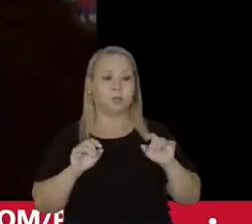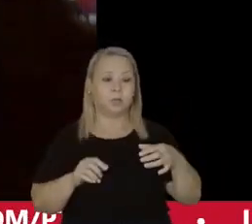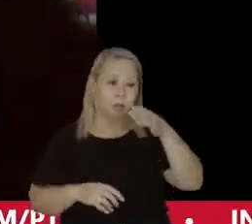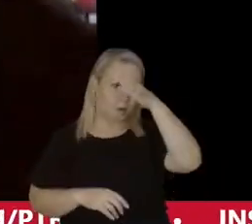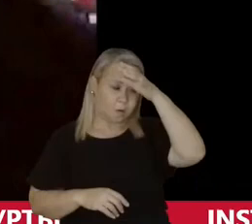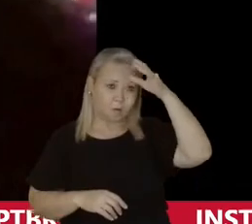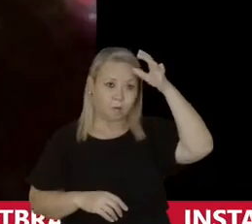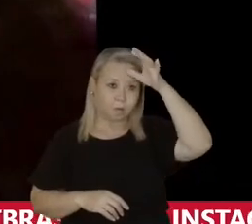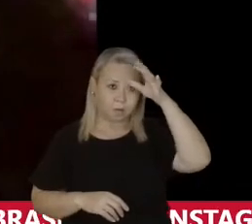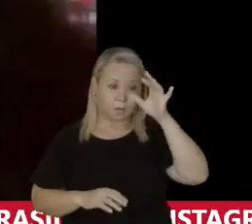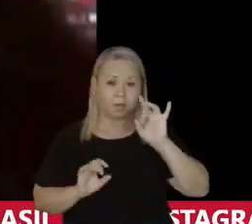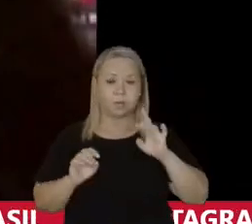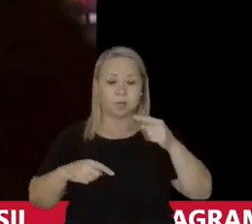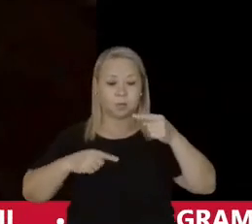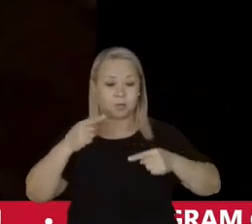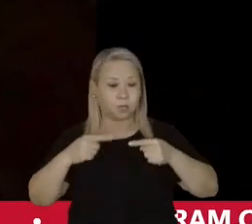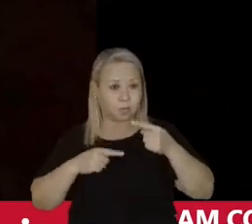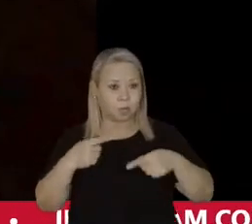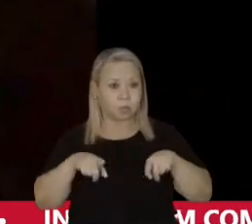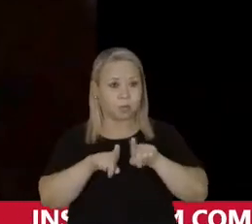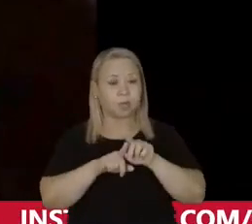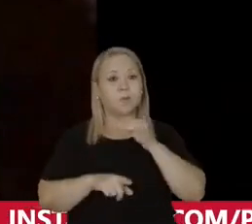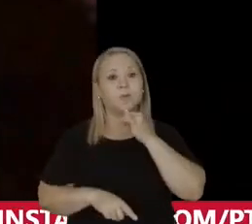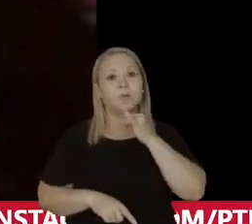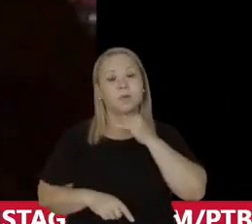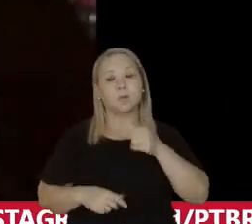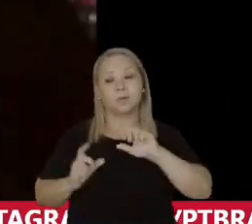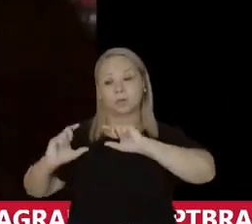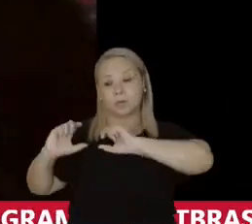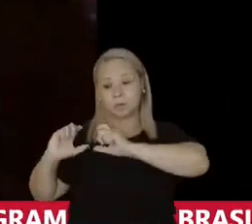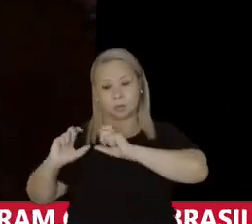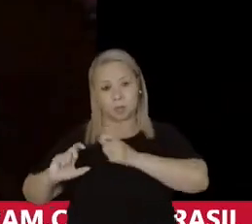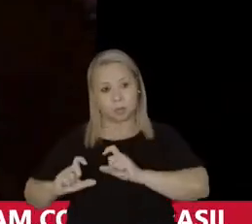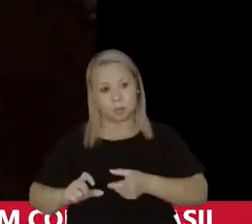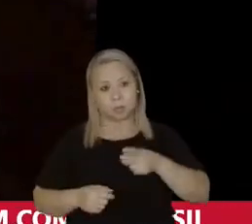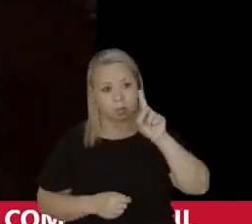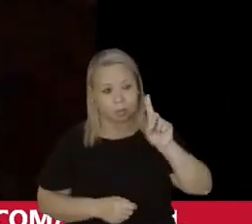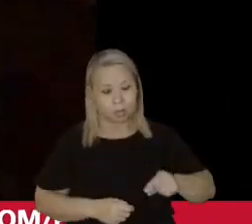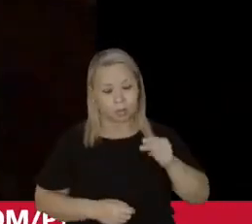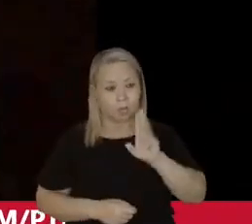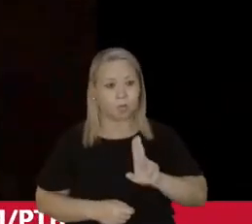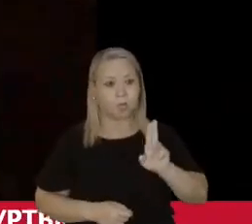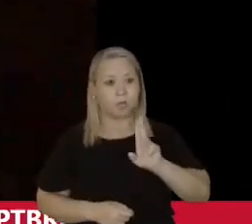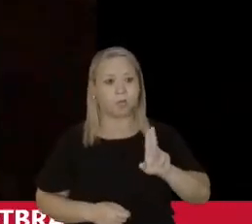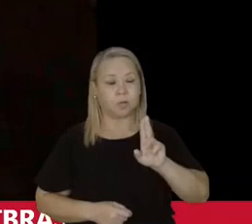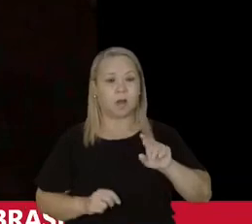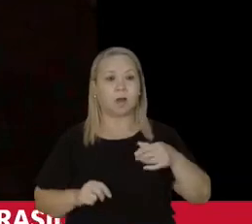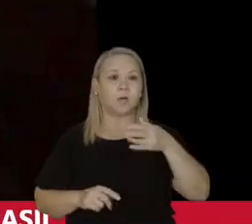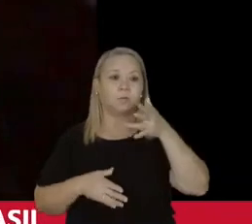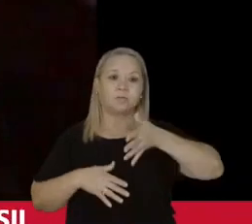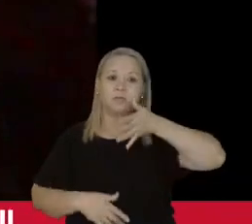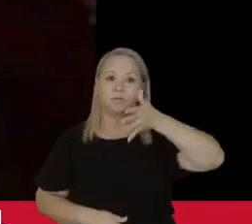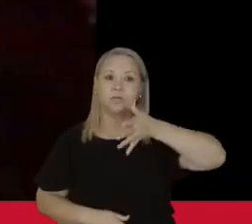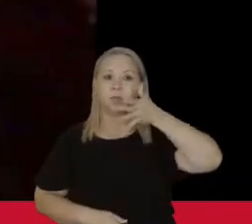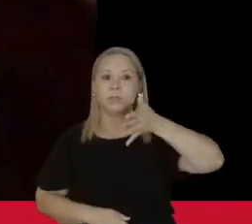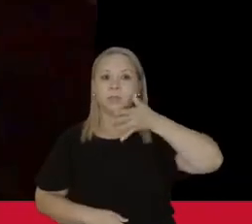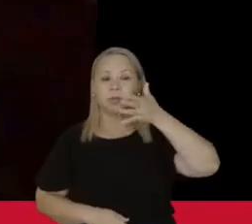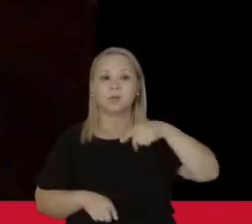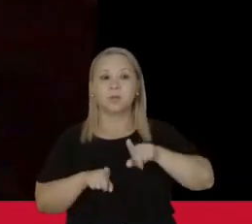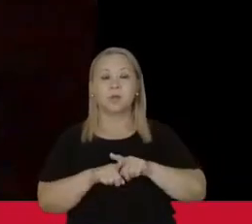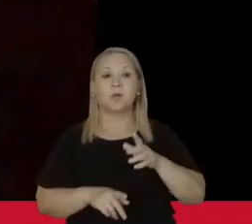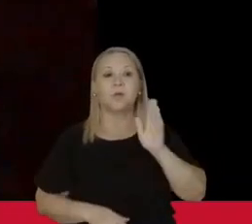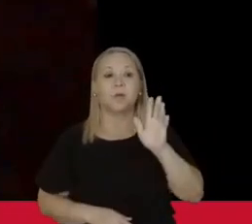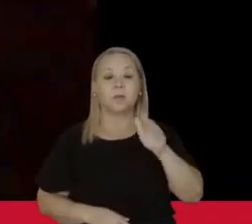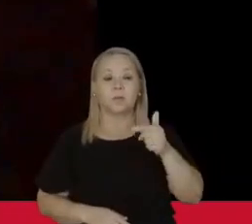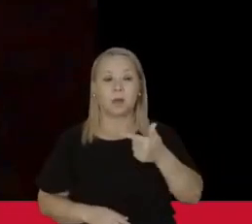né, políticos, por exemplo, das alas tradicionais da direita utilizaram esse discurso, inclusive para